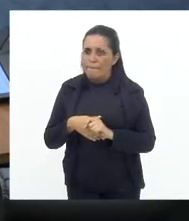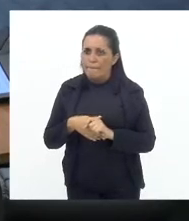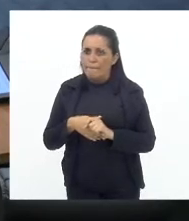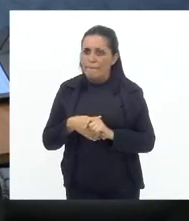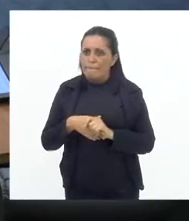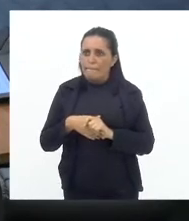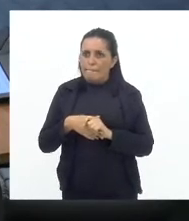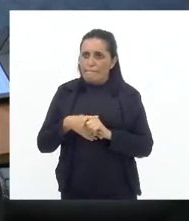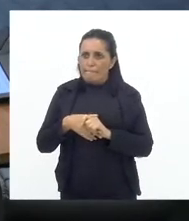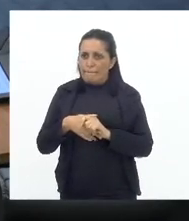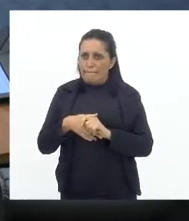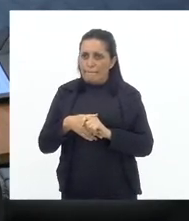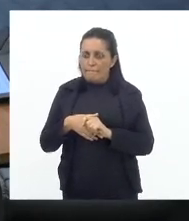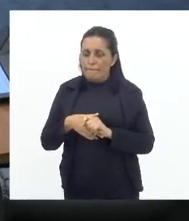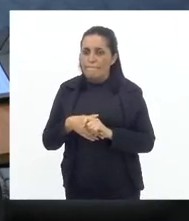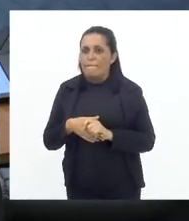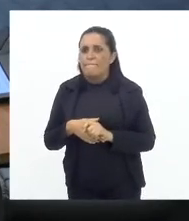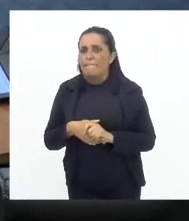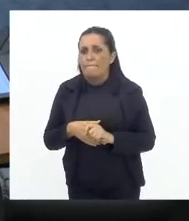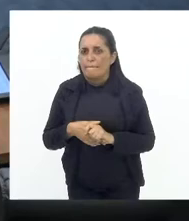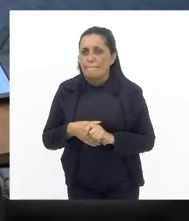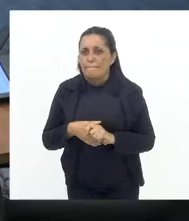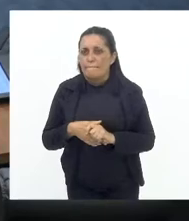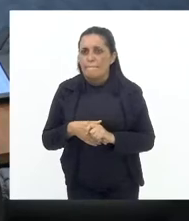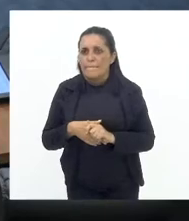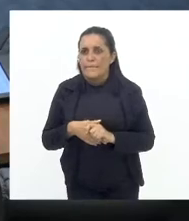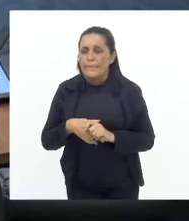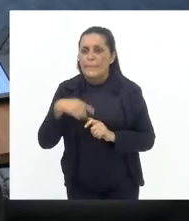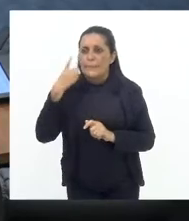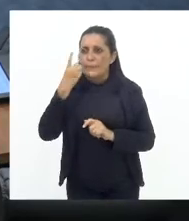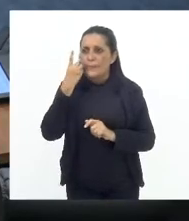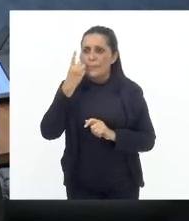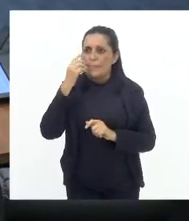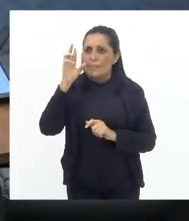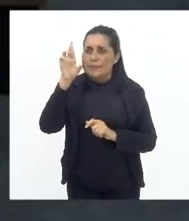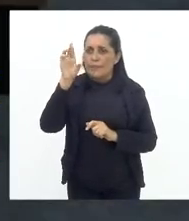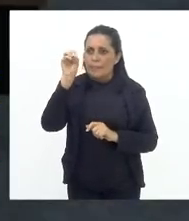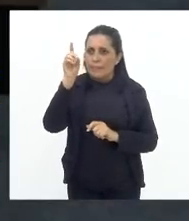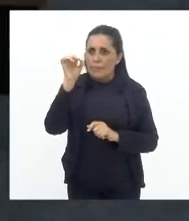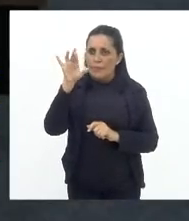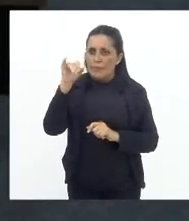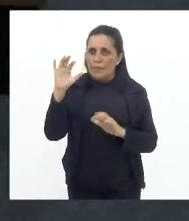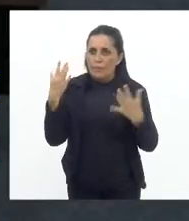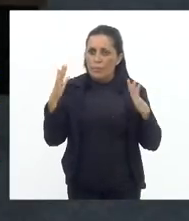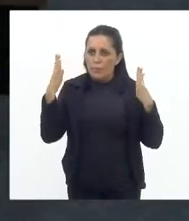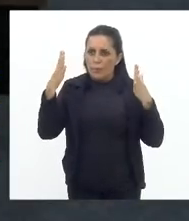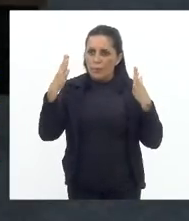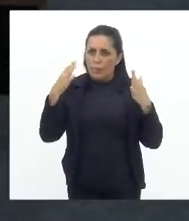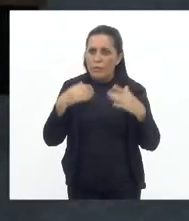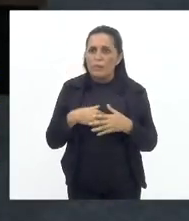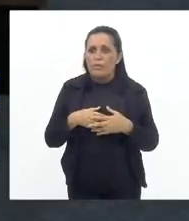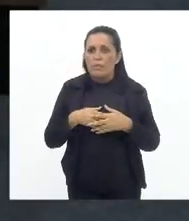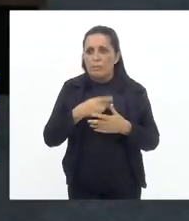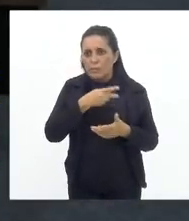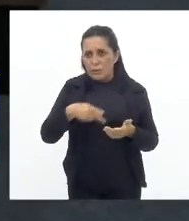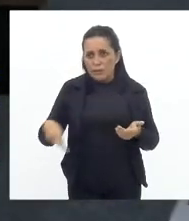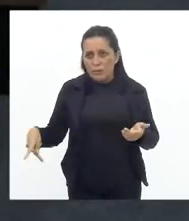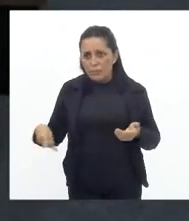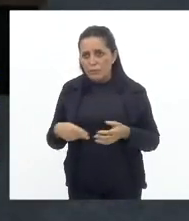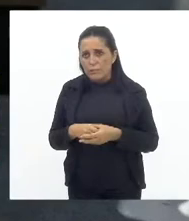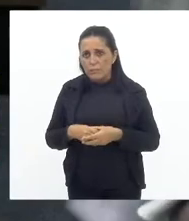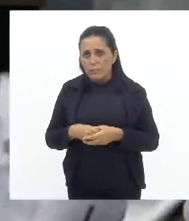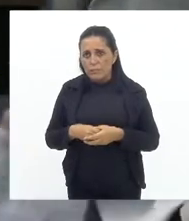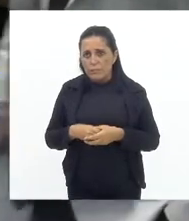o jornal público pelo amor dado Rodrigo Amorim... São rapidamente para me parabenizar você silêncio é a mesa para